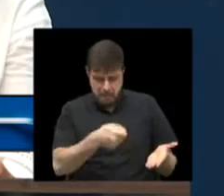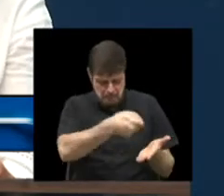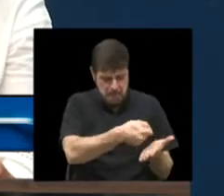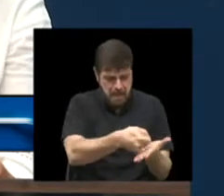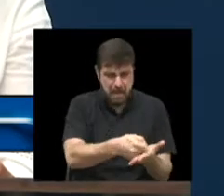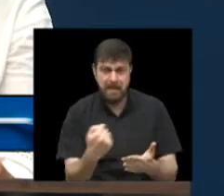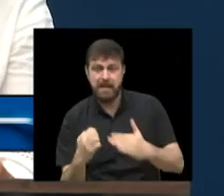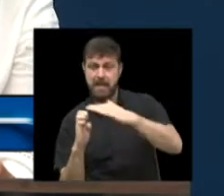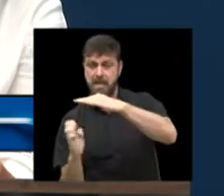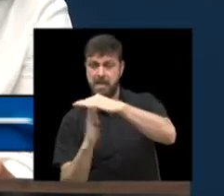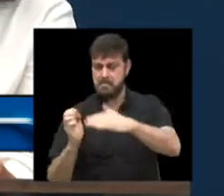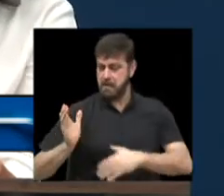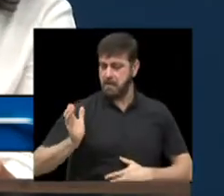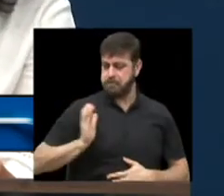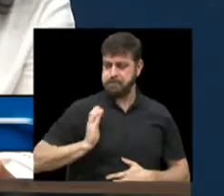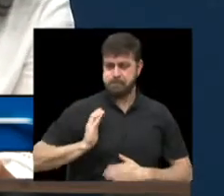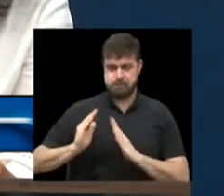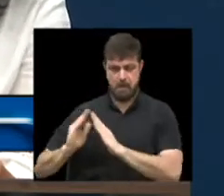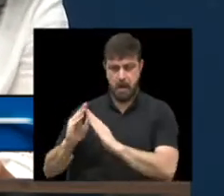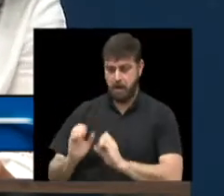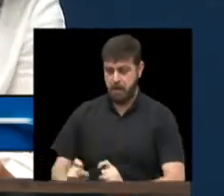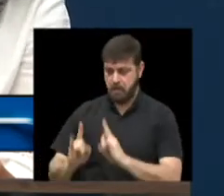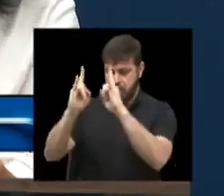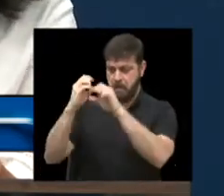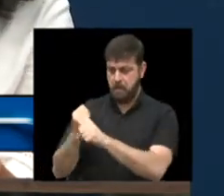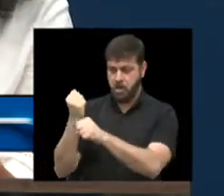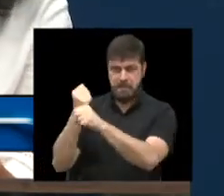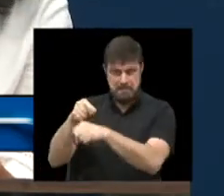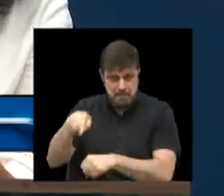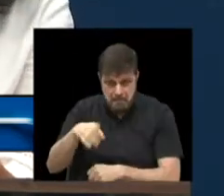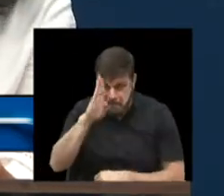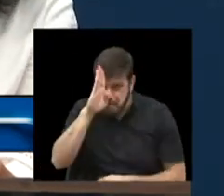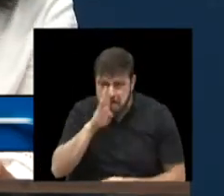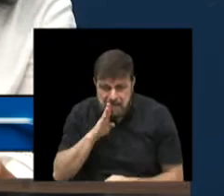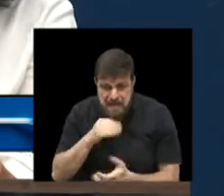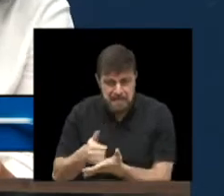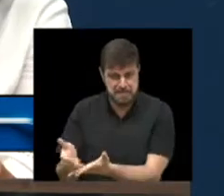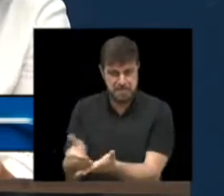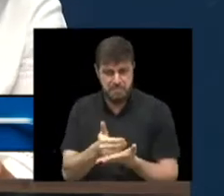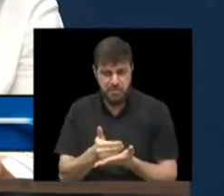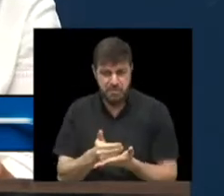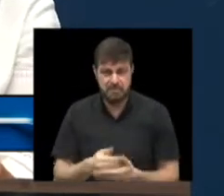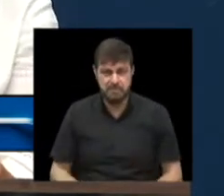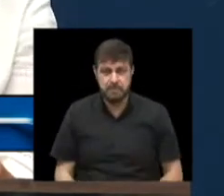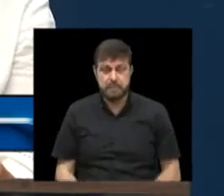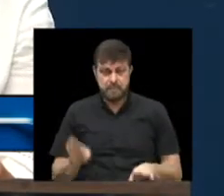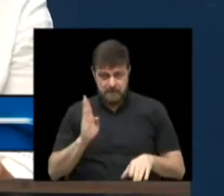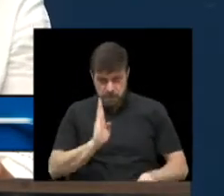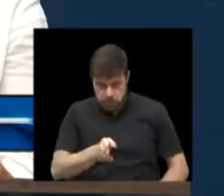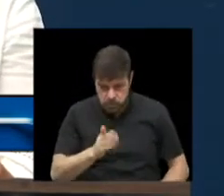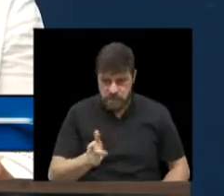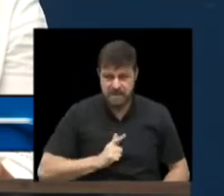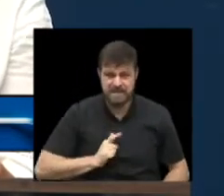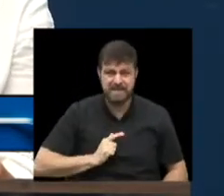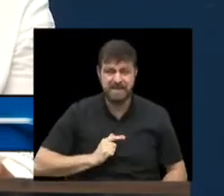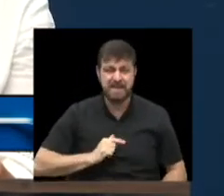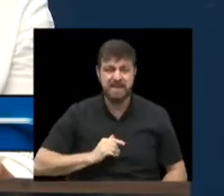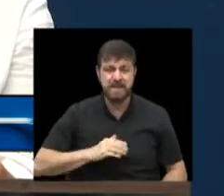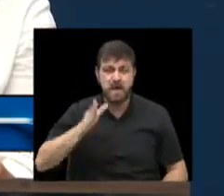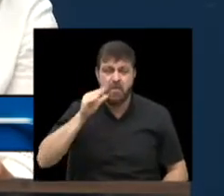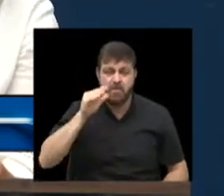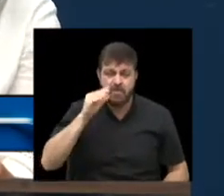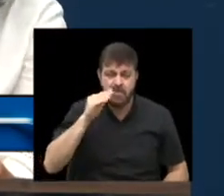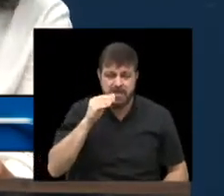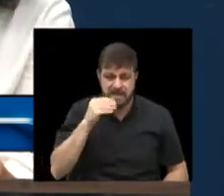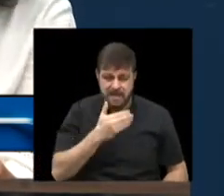vulnerabilidade social? Você precisa acabar com a farra dos comissionados. Já existe uma decisão da Justiça. A Justiça,